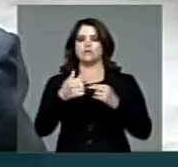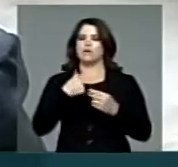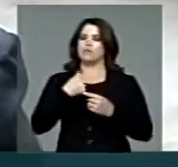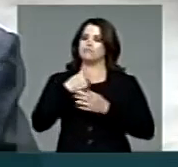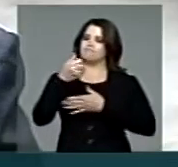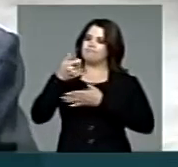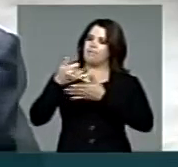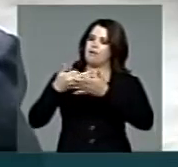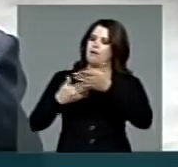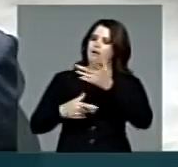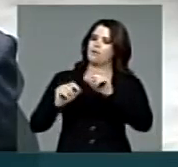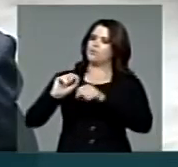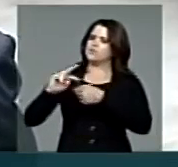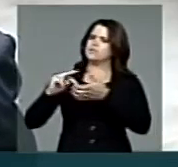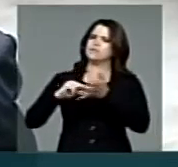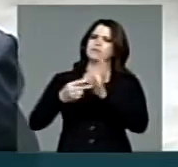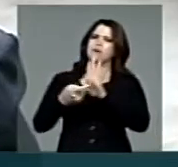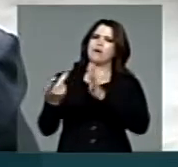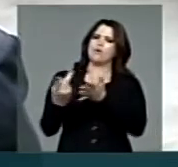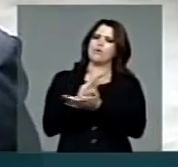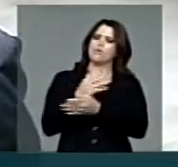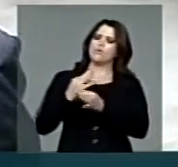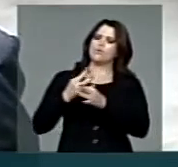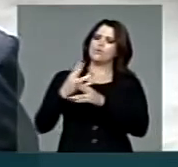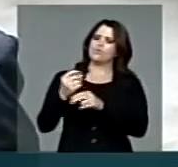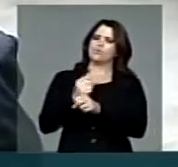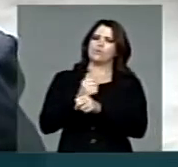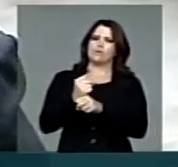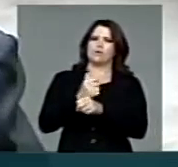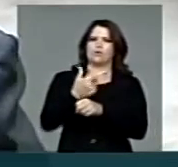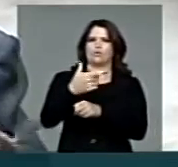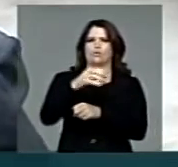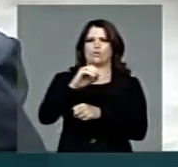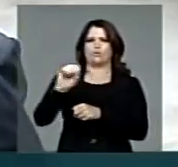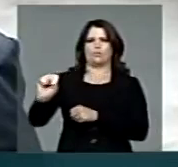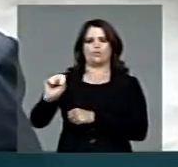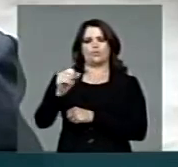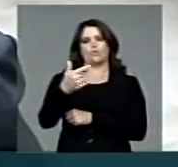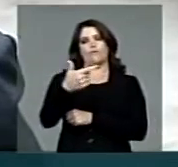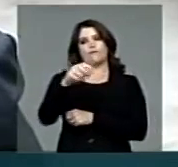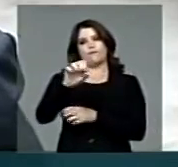relatar aquilo que significara em 2008, portanto 20 anos